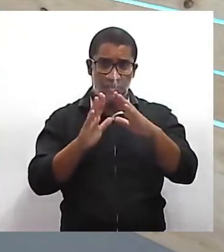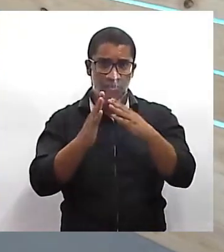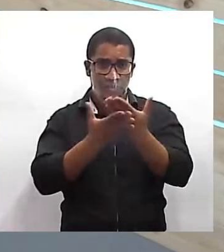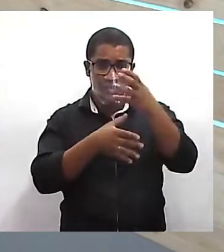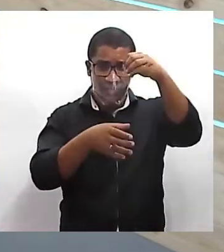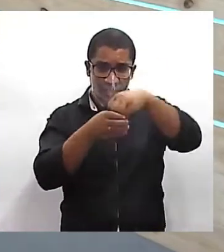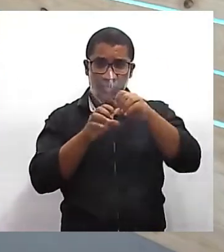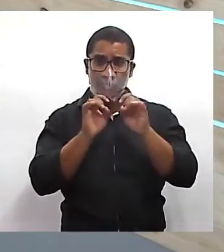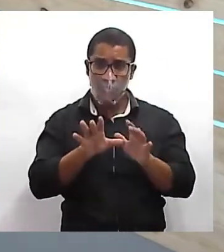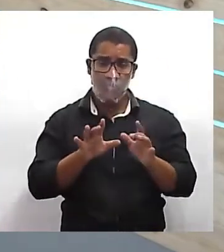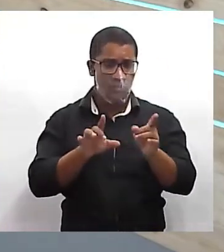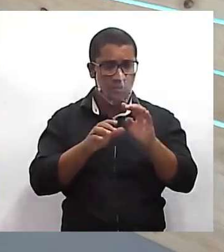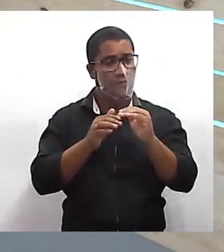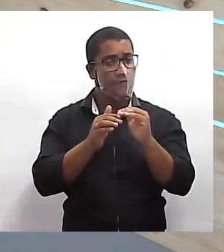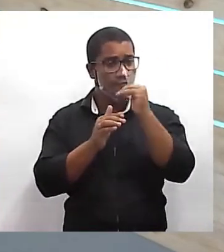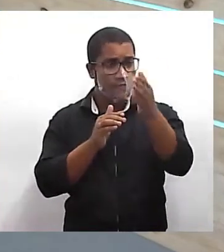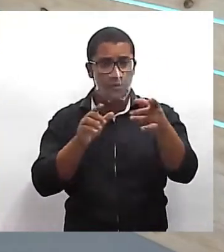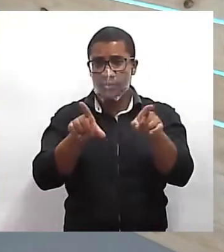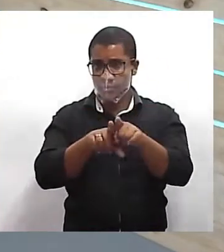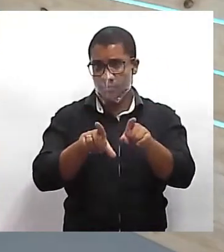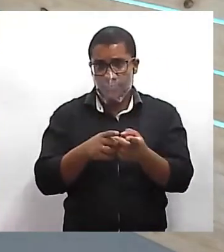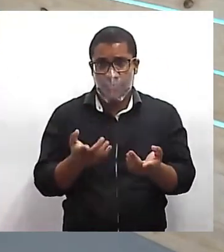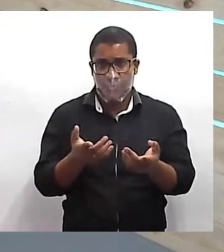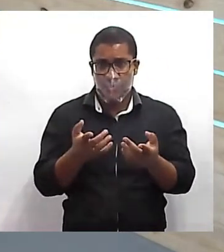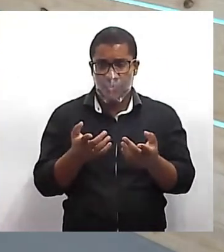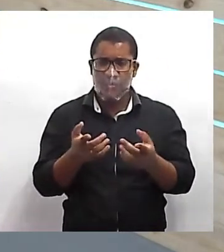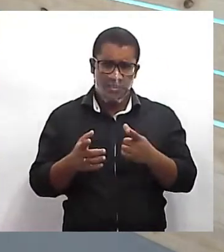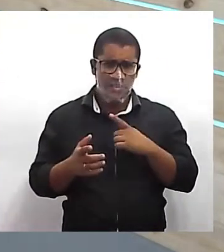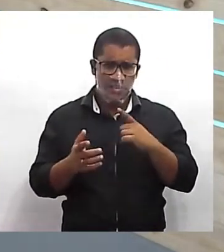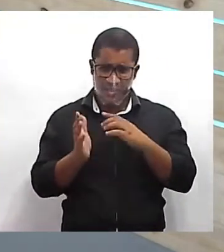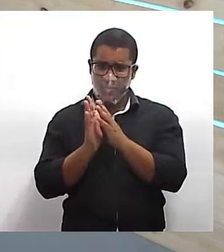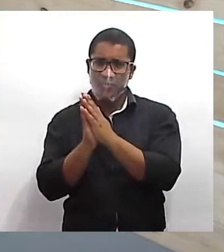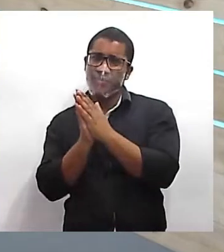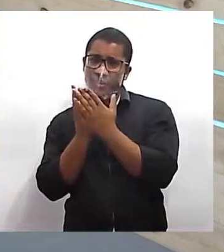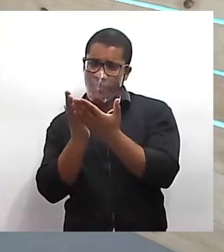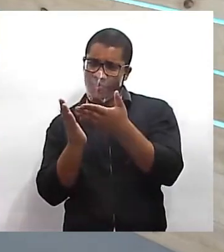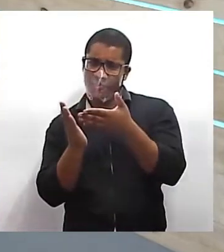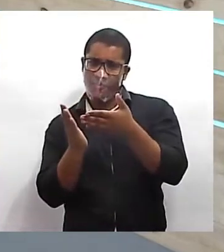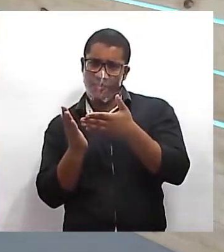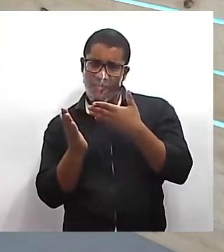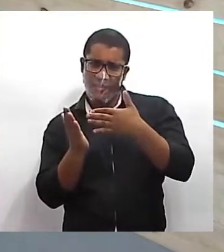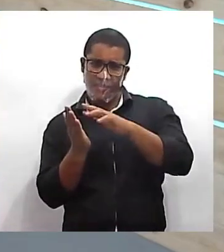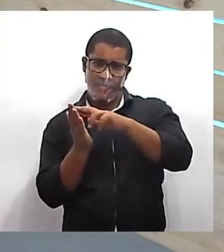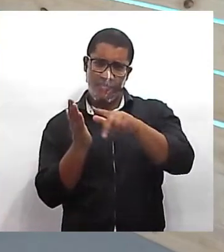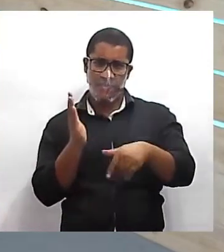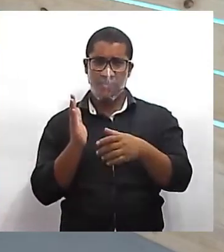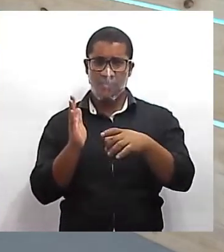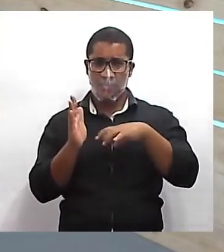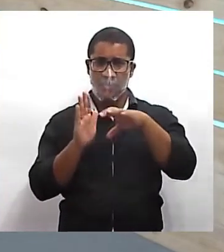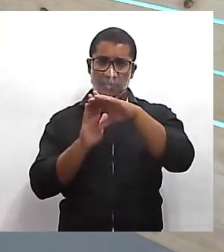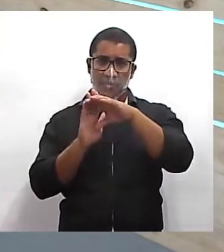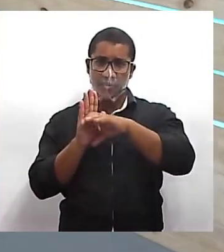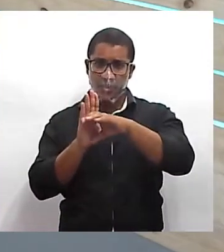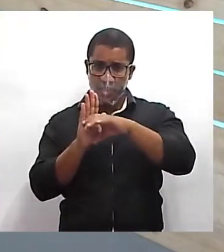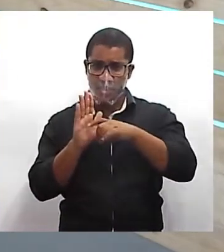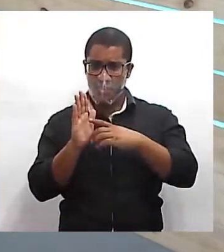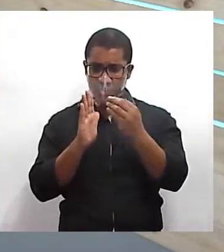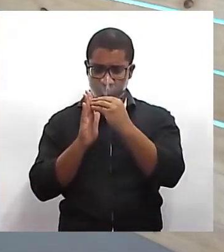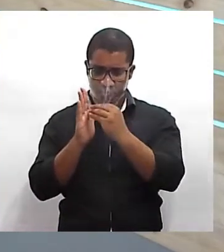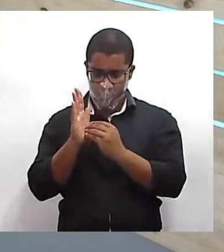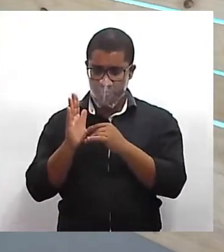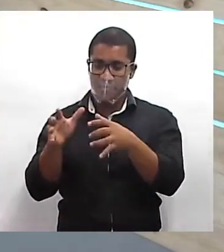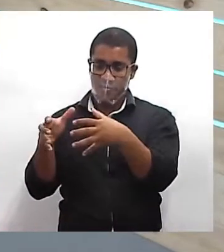não há, por acaso, livros didáticos e perspectivas curriculares são definidas em funções de uma determinada